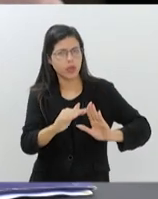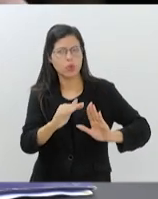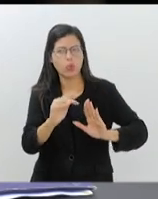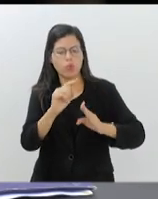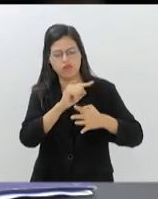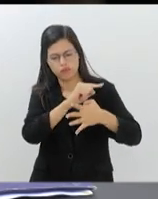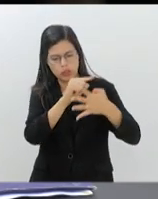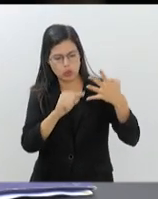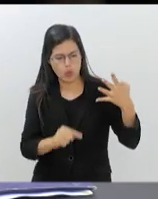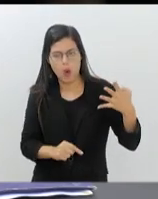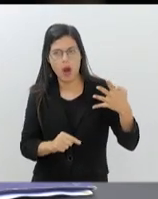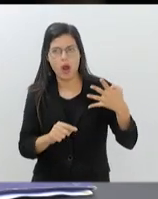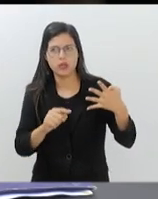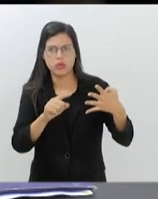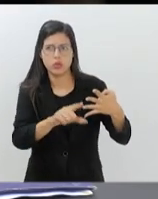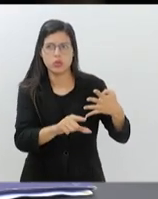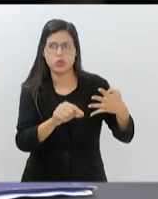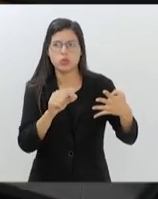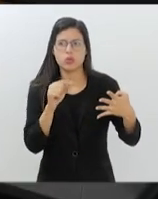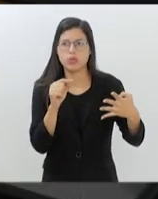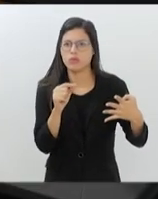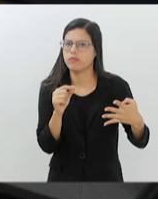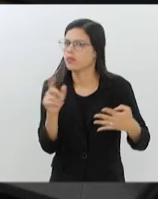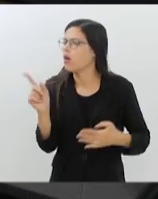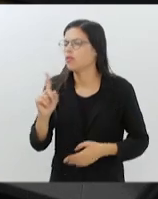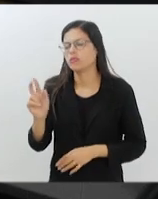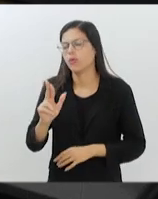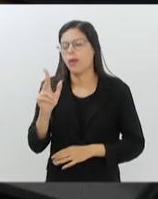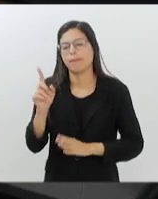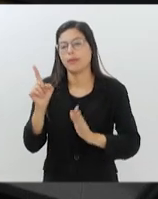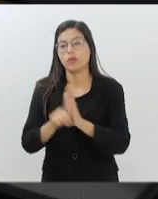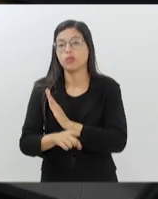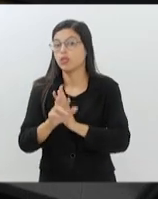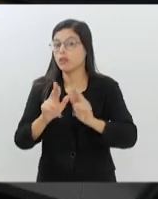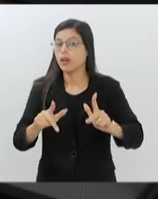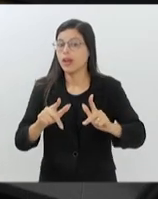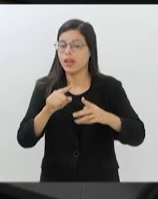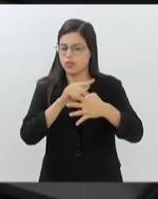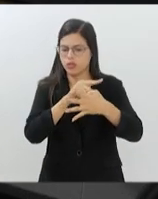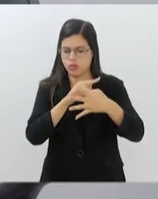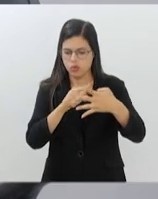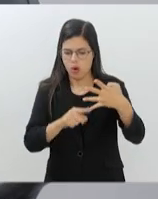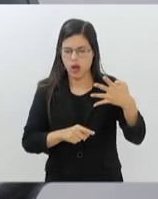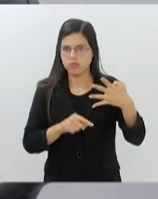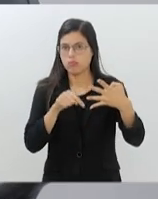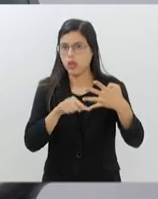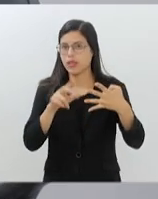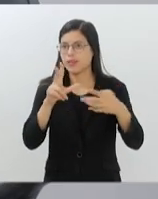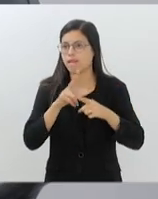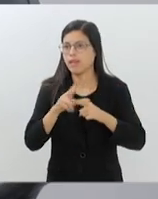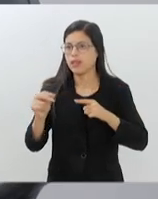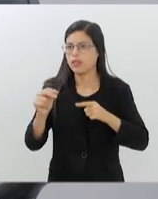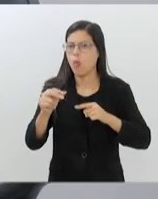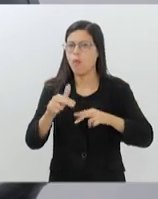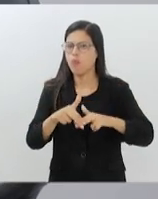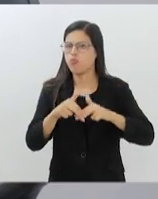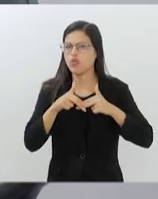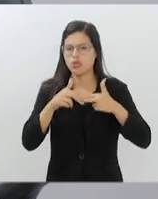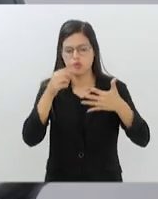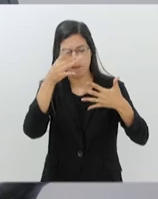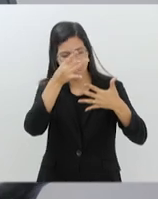quatro uma das agências foi Eleita não foi essa pergunta dentre as quatro essa agência ganhou por cont disso Disso disso